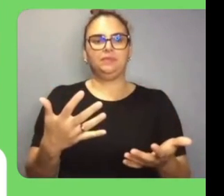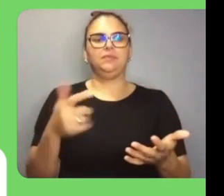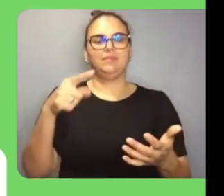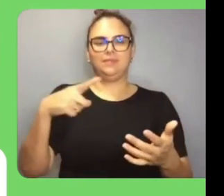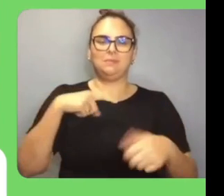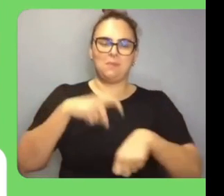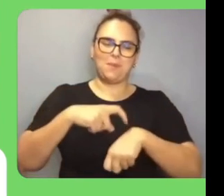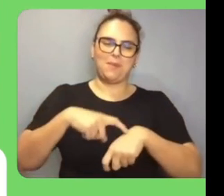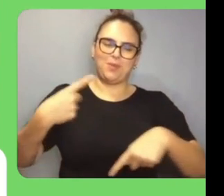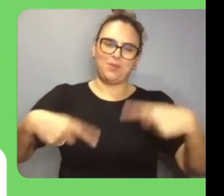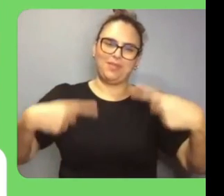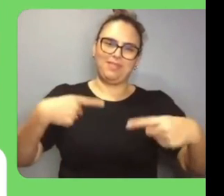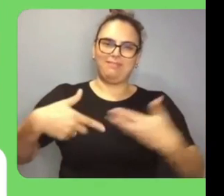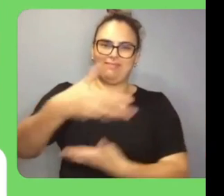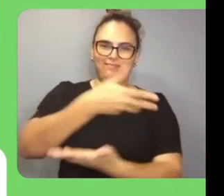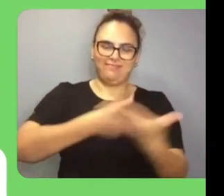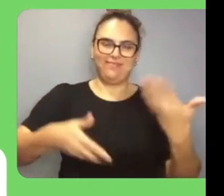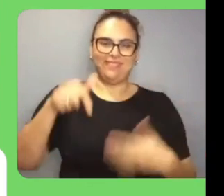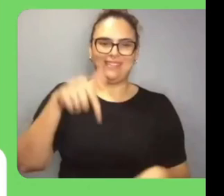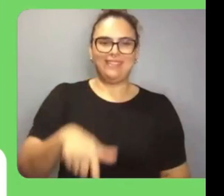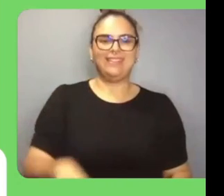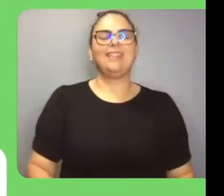debate, que a gente ainda está